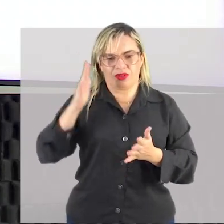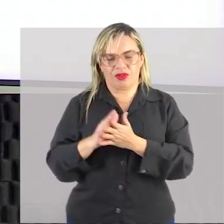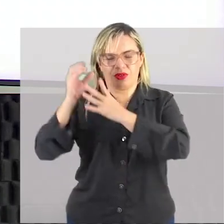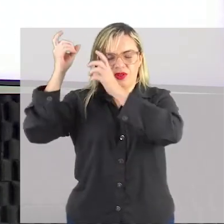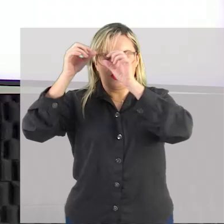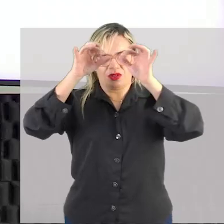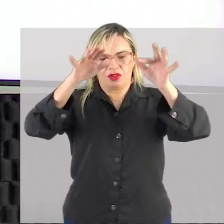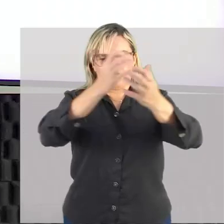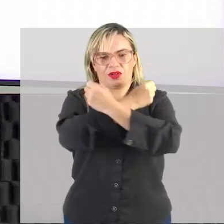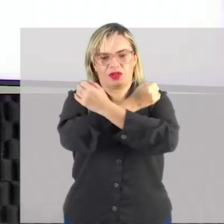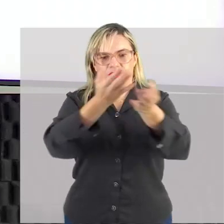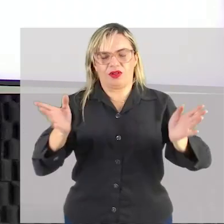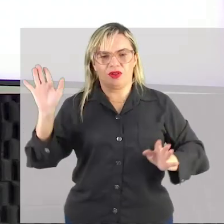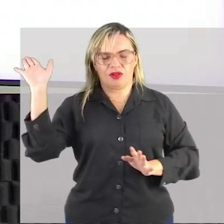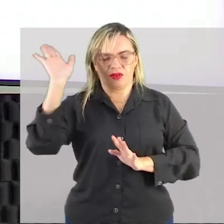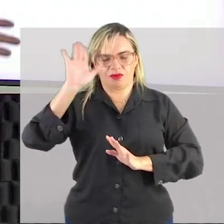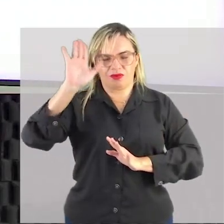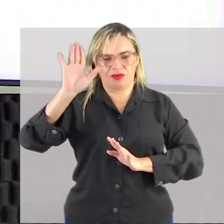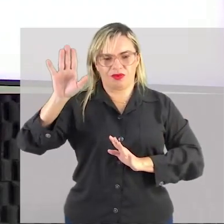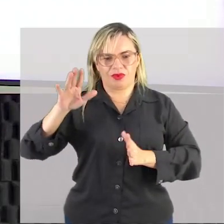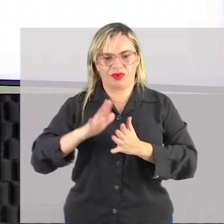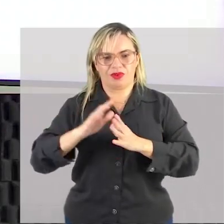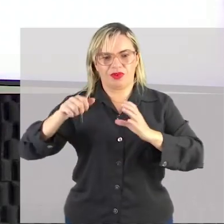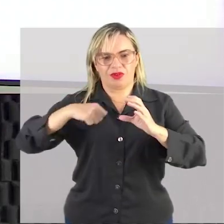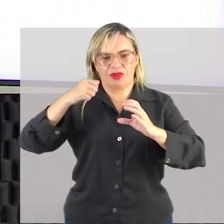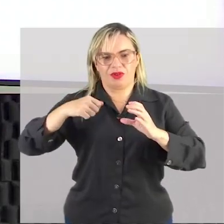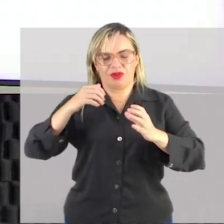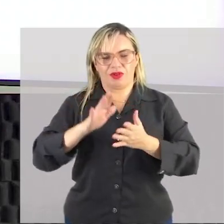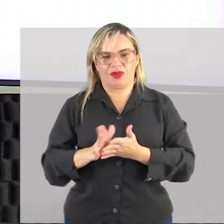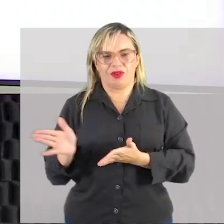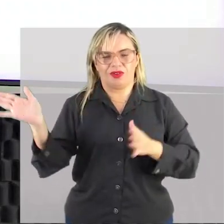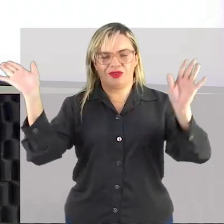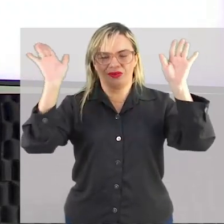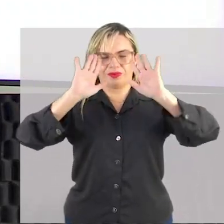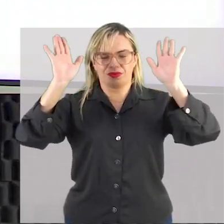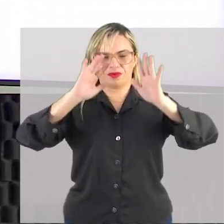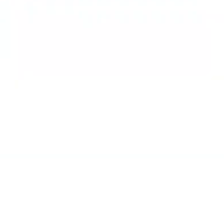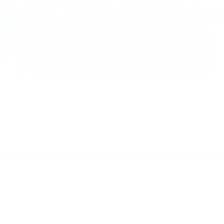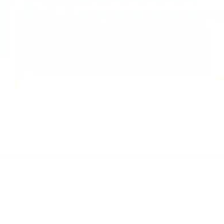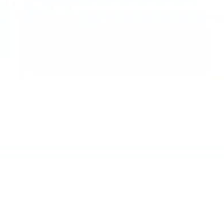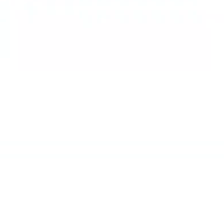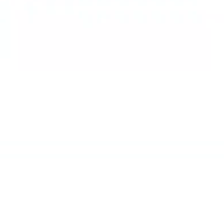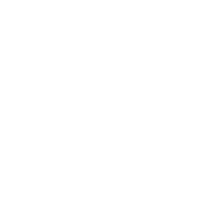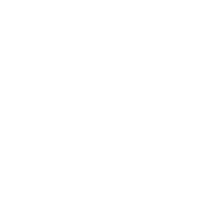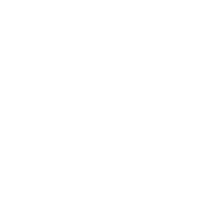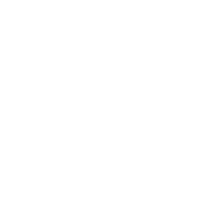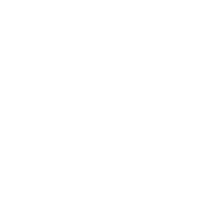com Deus, um grande abraço. Até o próximo vídeo, né? Fui!